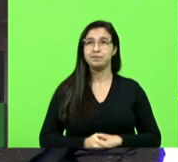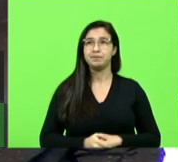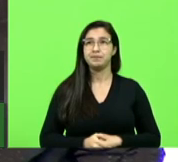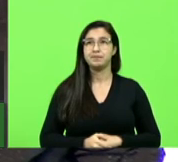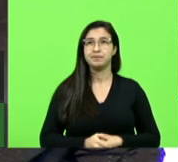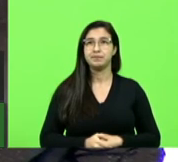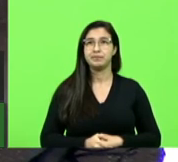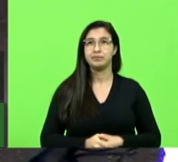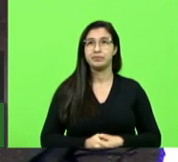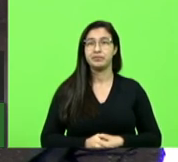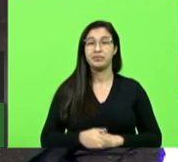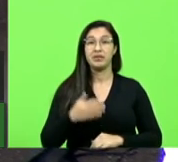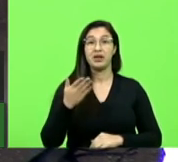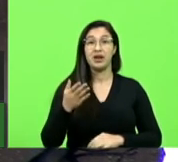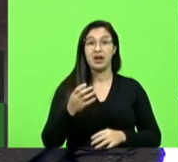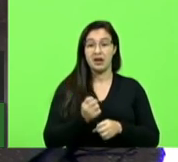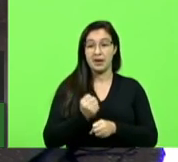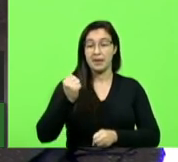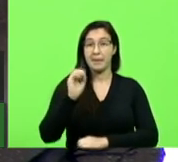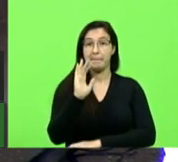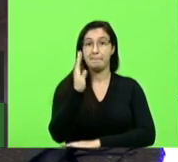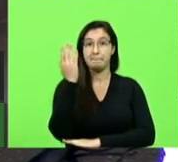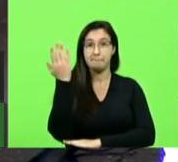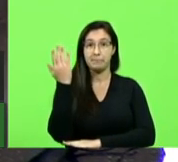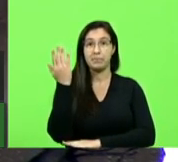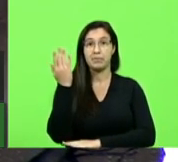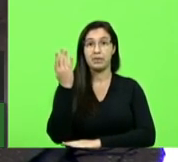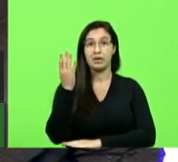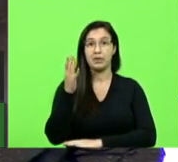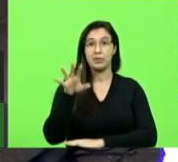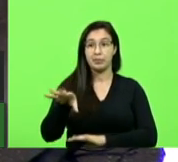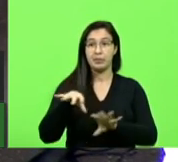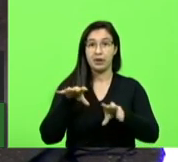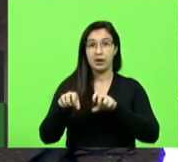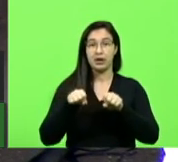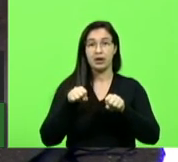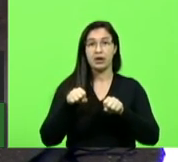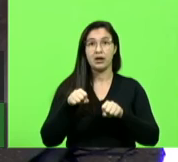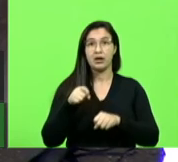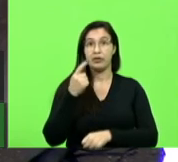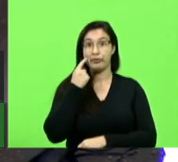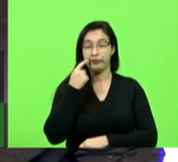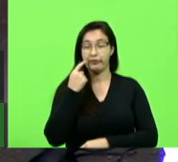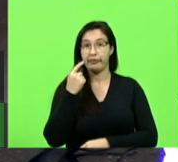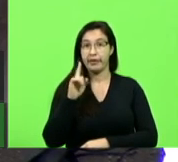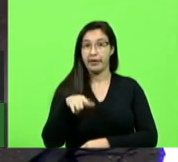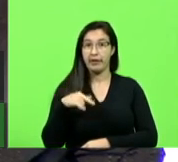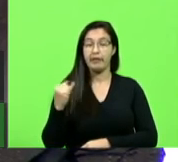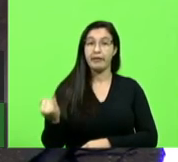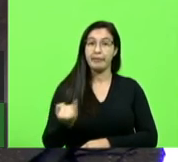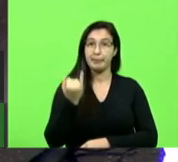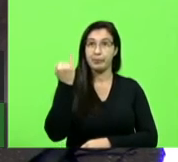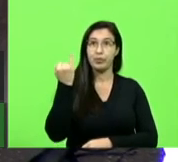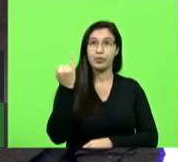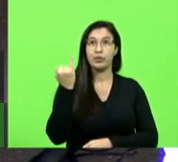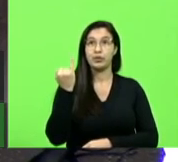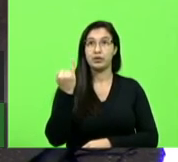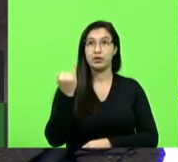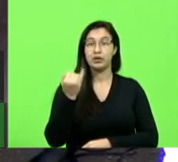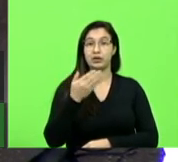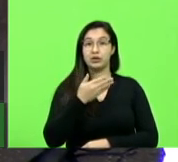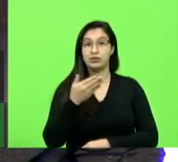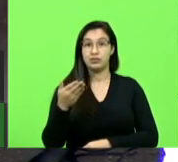Se armaram com paus de bandeira para cima de mim, e digo mais, veja como é importante você